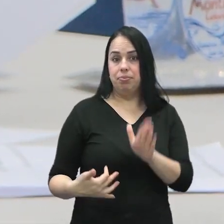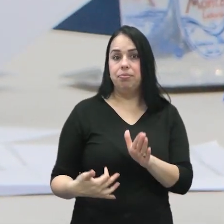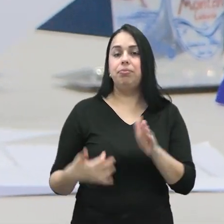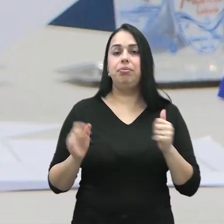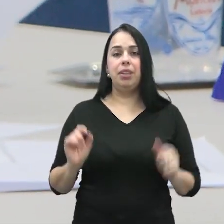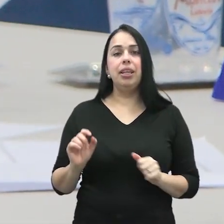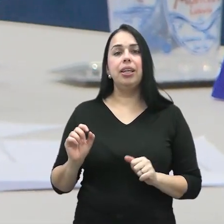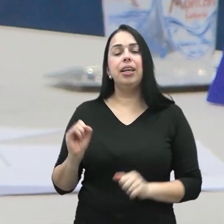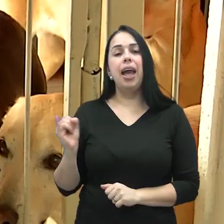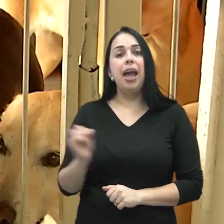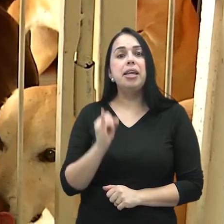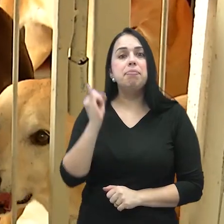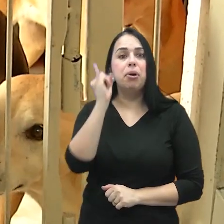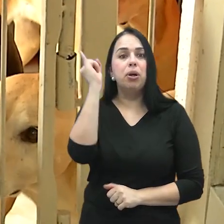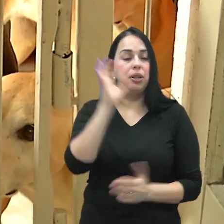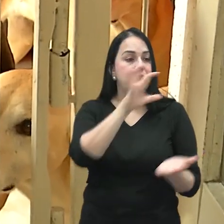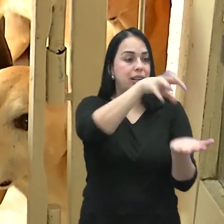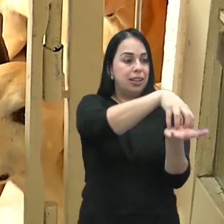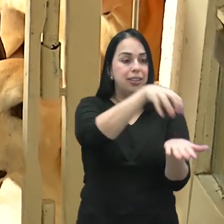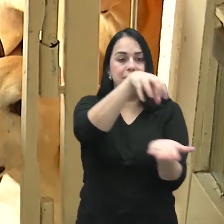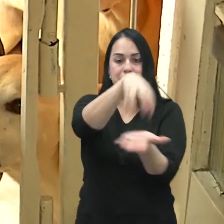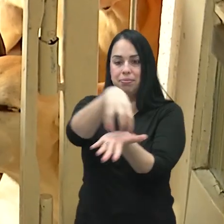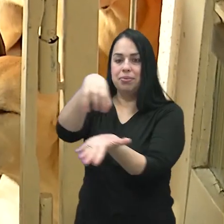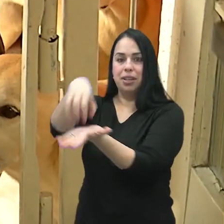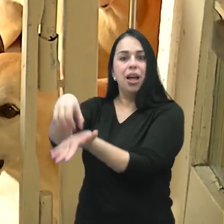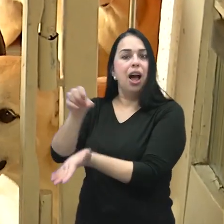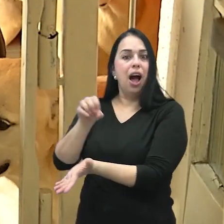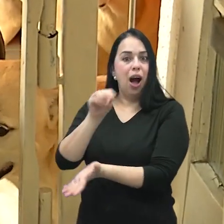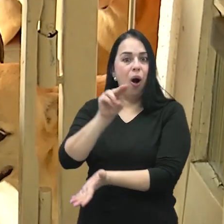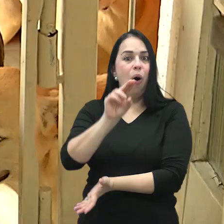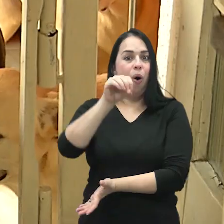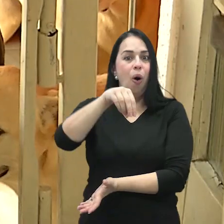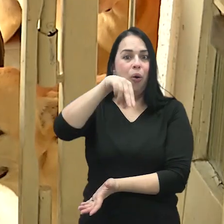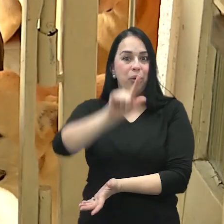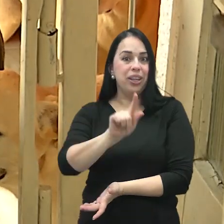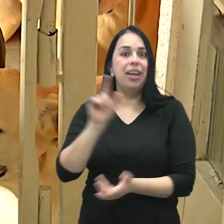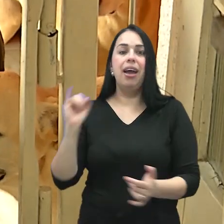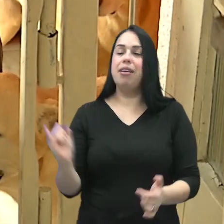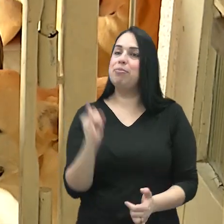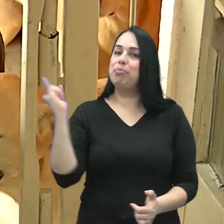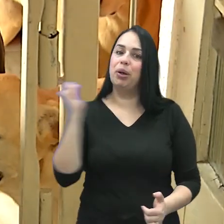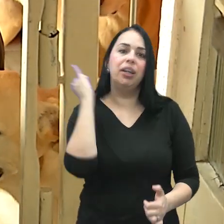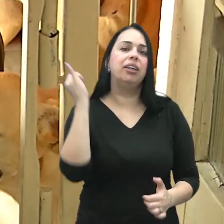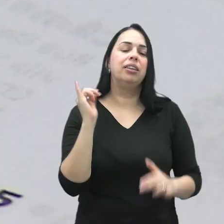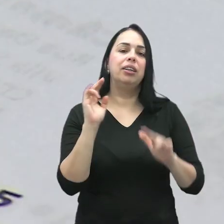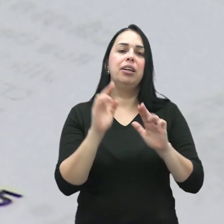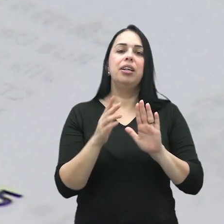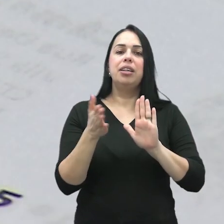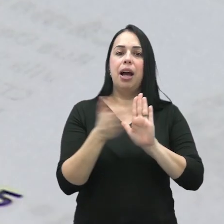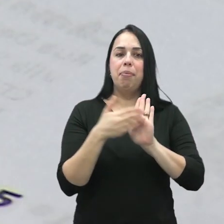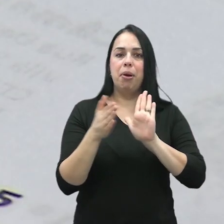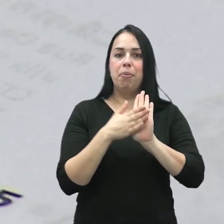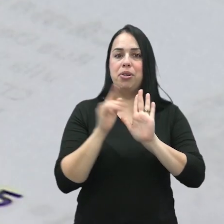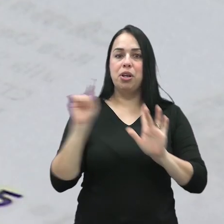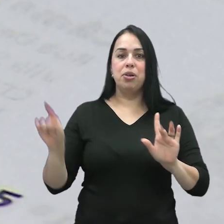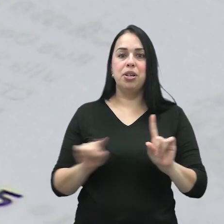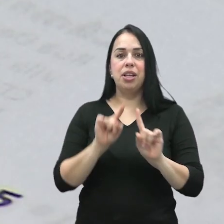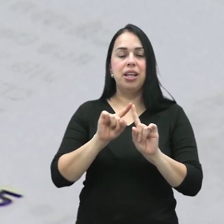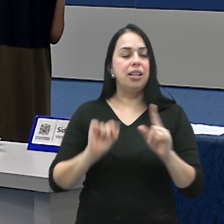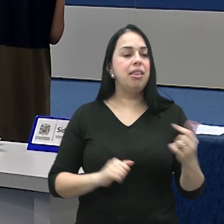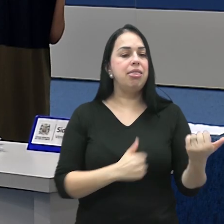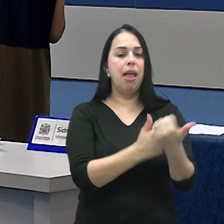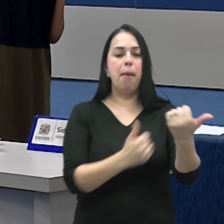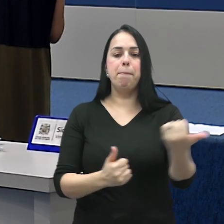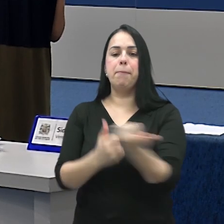projeto enfatiza ainda a importância do trabalho das ONGs e dos protetores da causa animal. O objetivo da